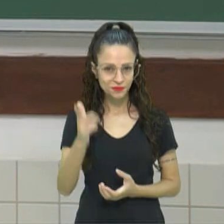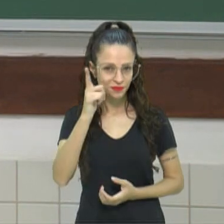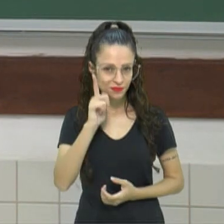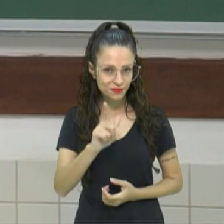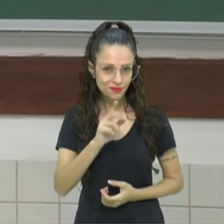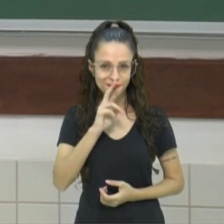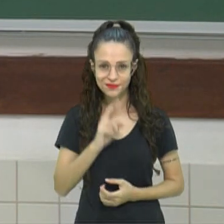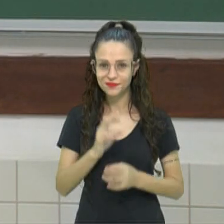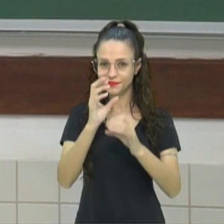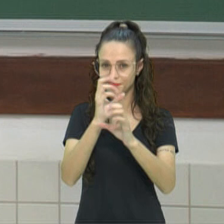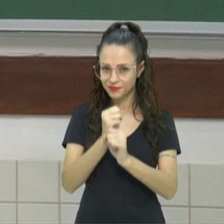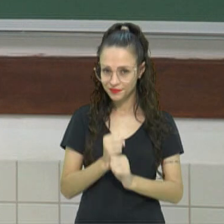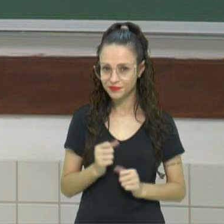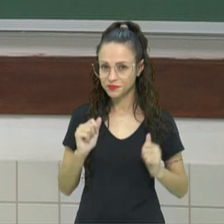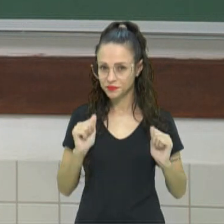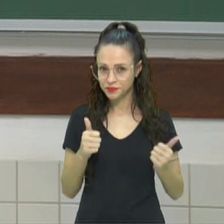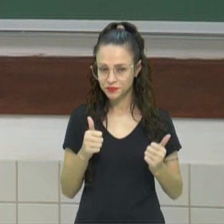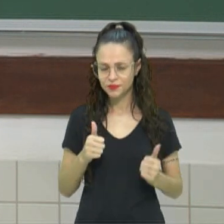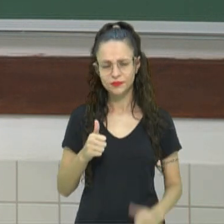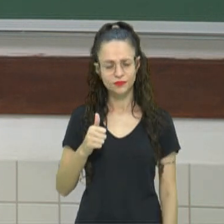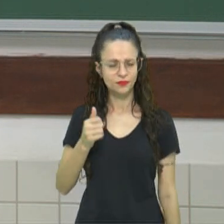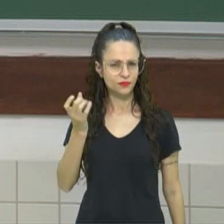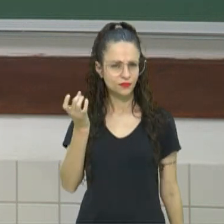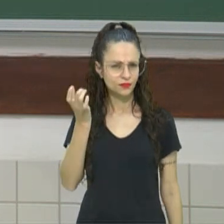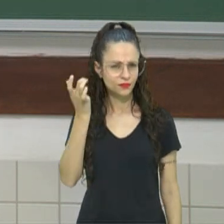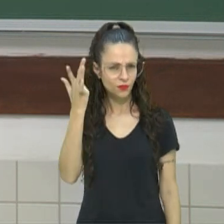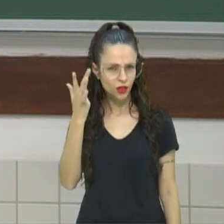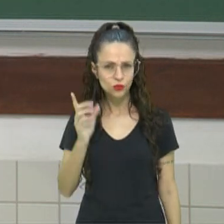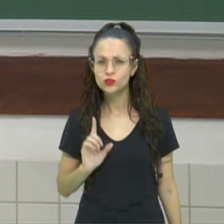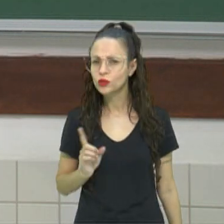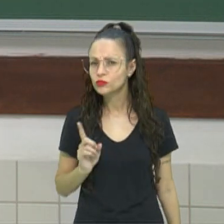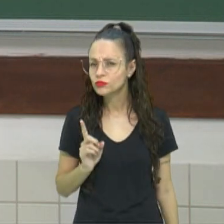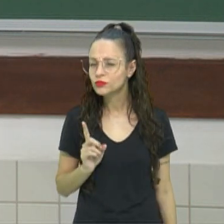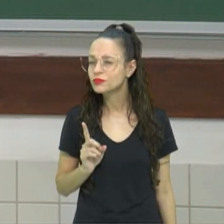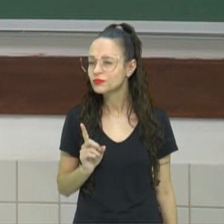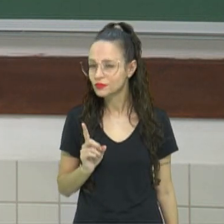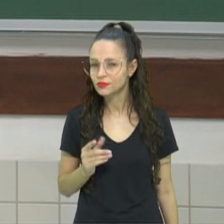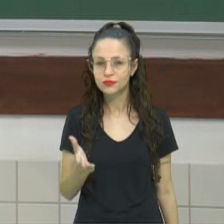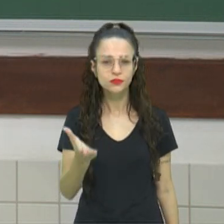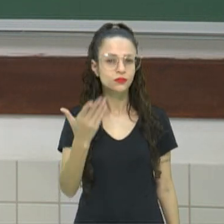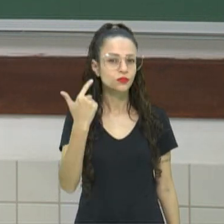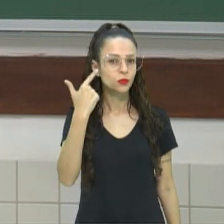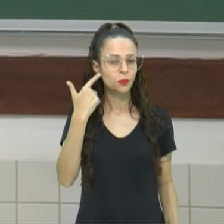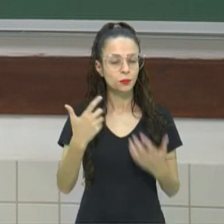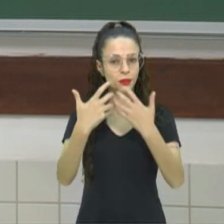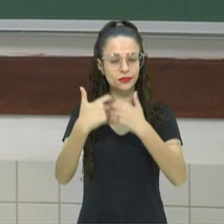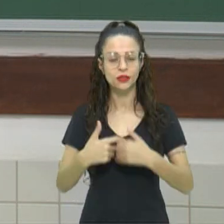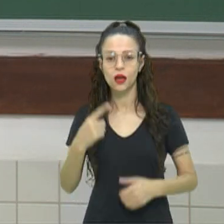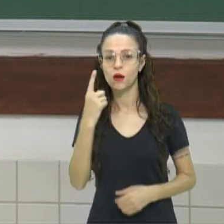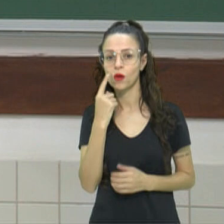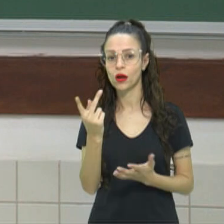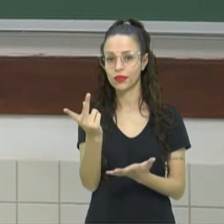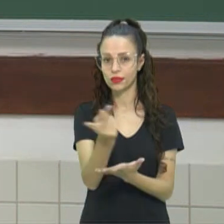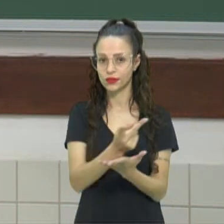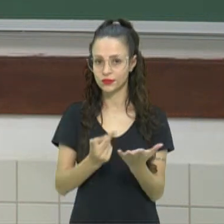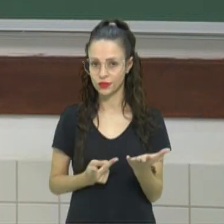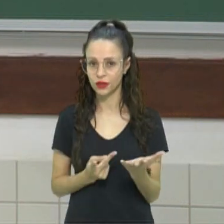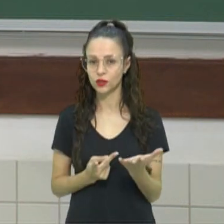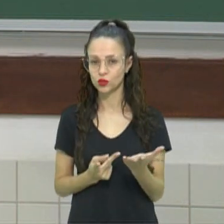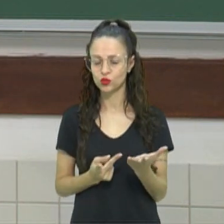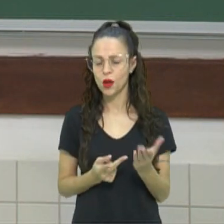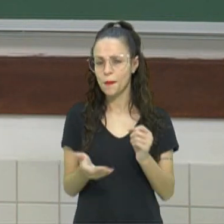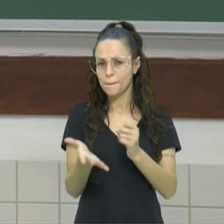Conseguiu fazer essa conta? Ela é bem tranquila, né? Ou não? Vamos pensar no desenho, gente. Quando você tem um